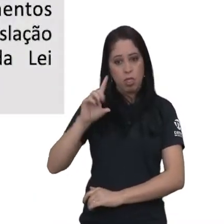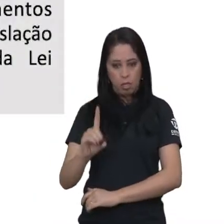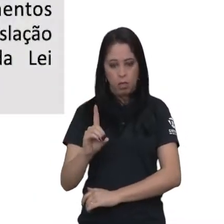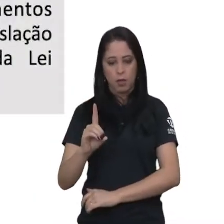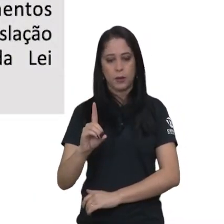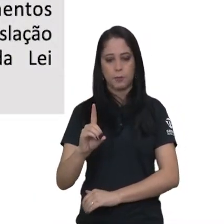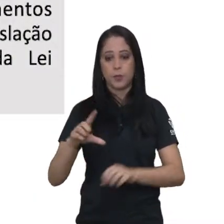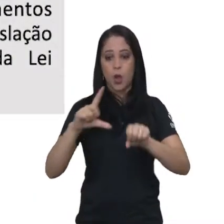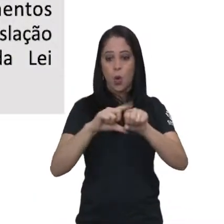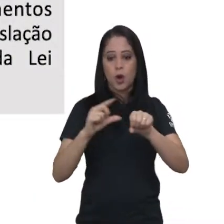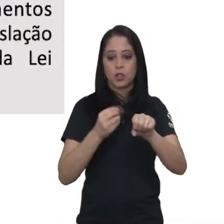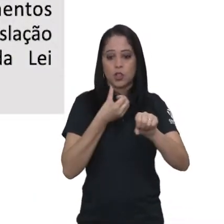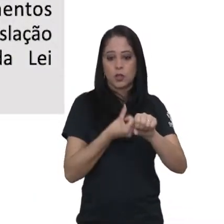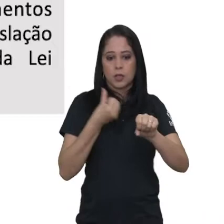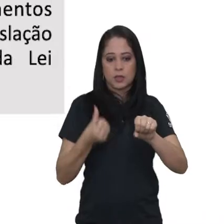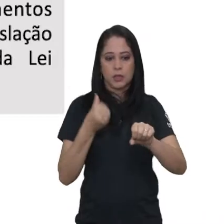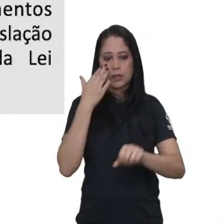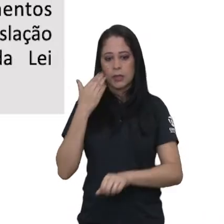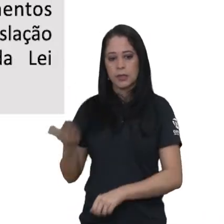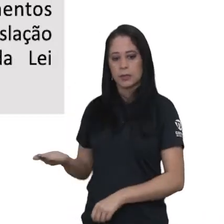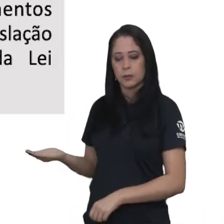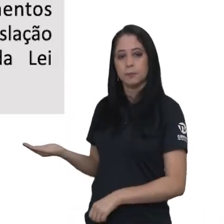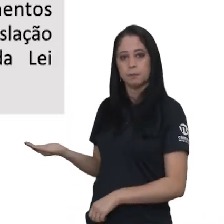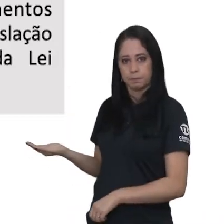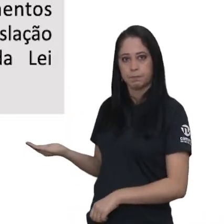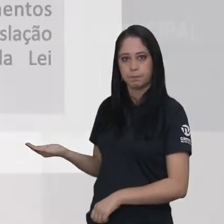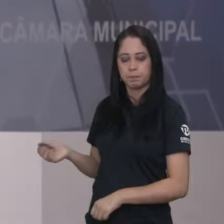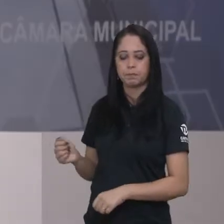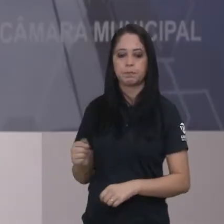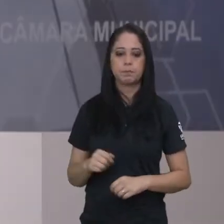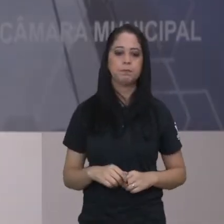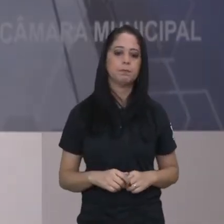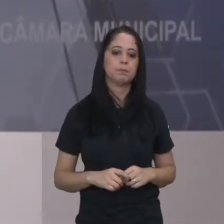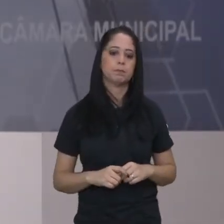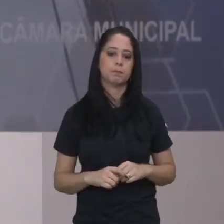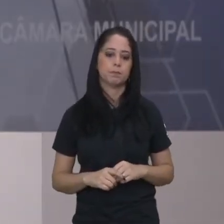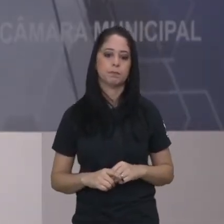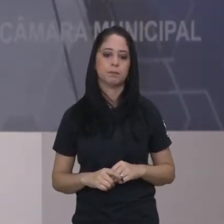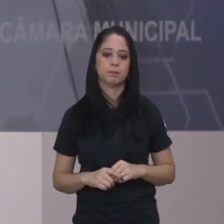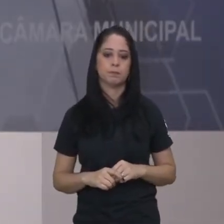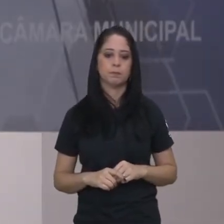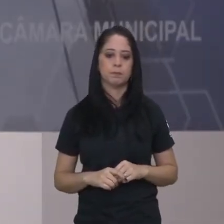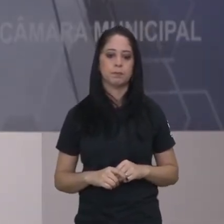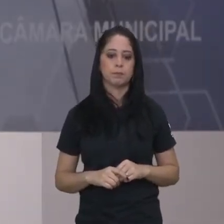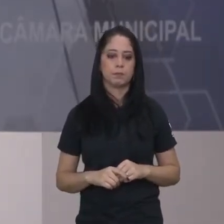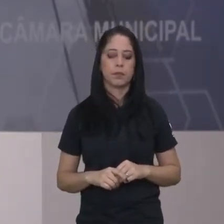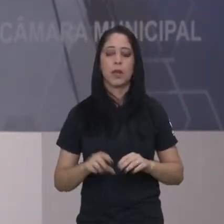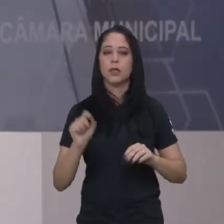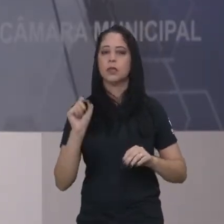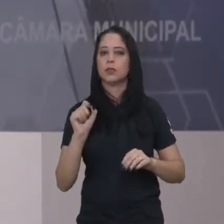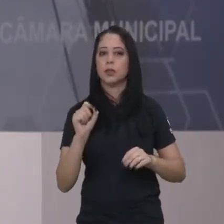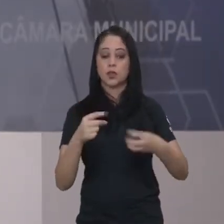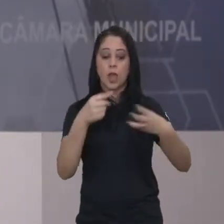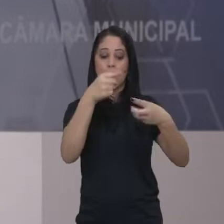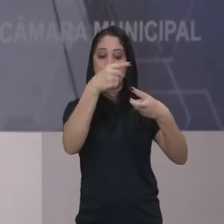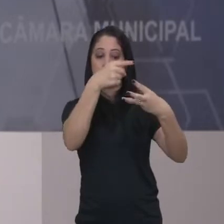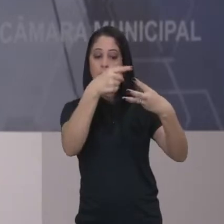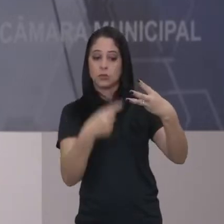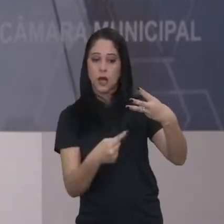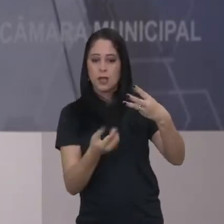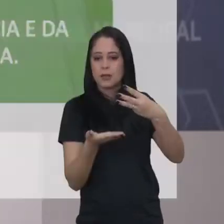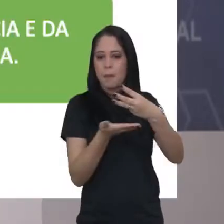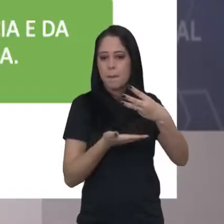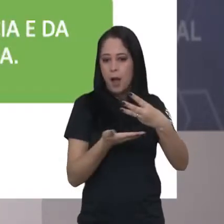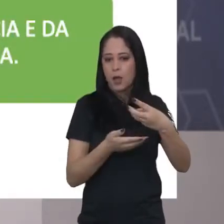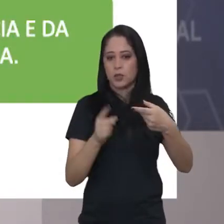o dever legal também, que é o artigo 66.1, a linha B, do nosso plano diretor. E ele se baseia em três